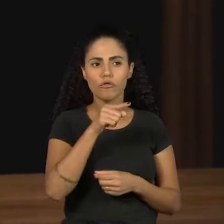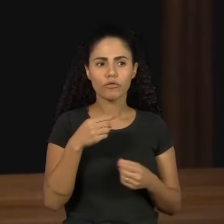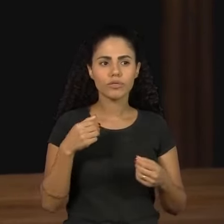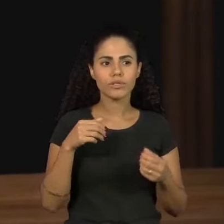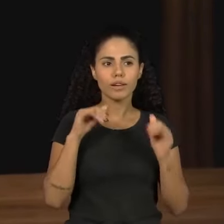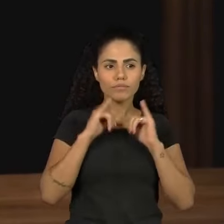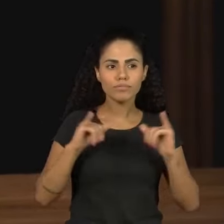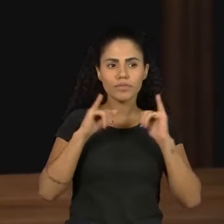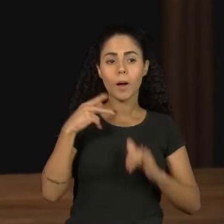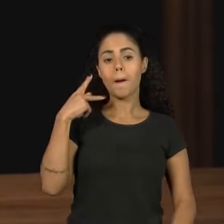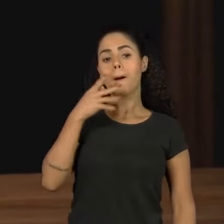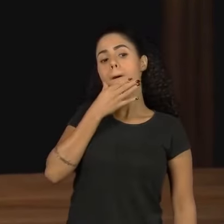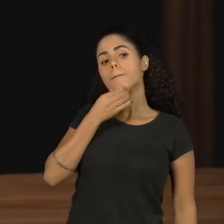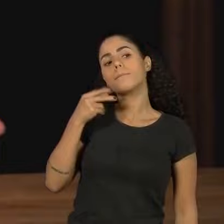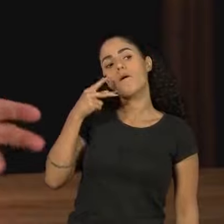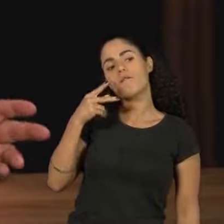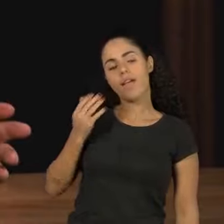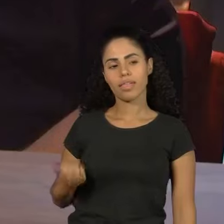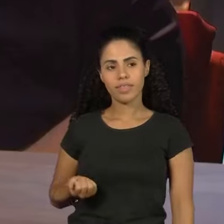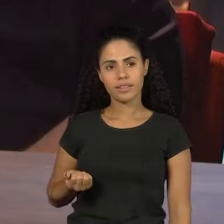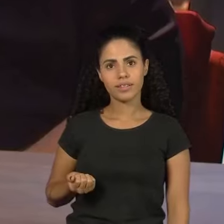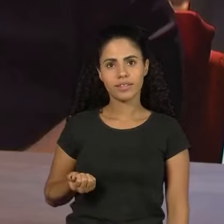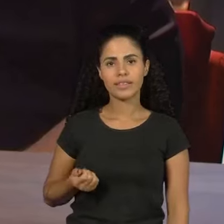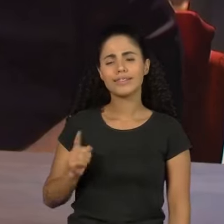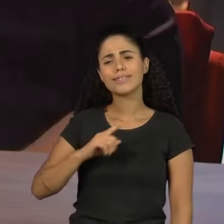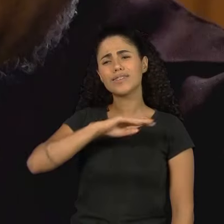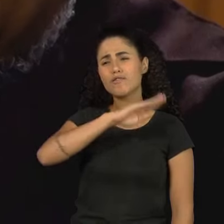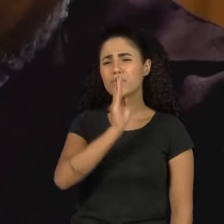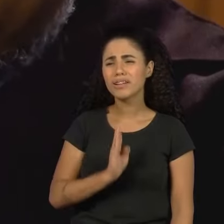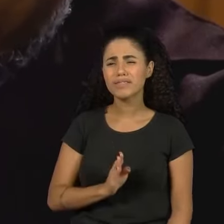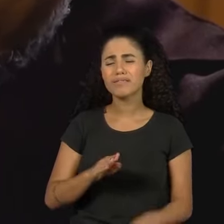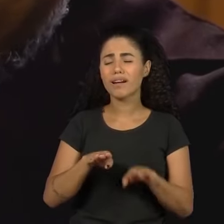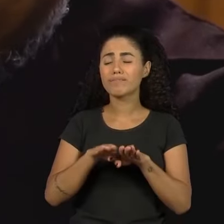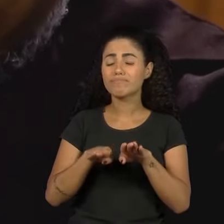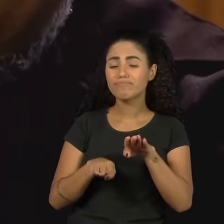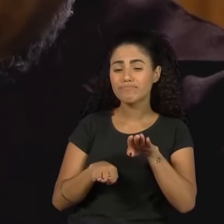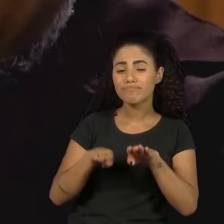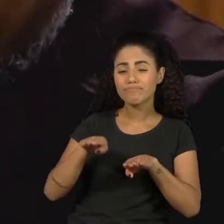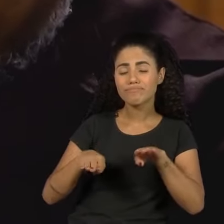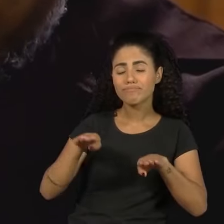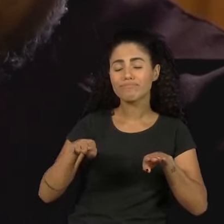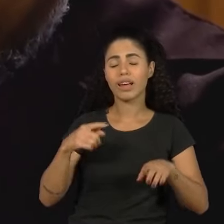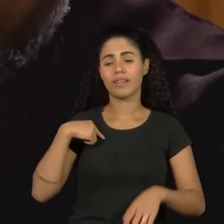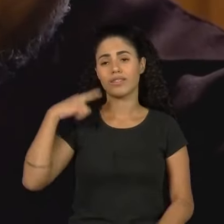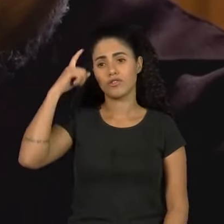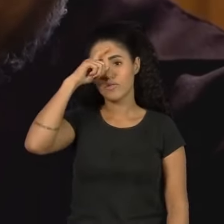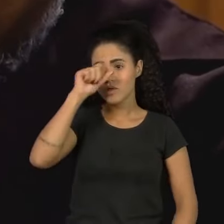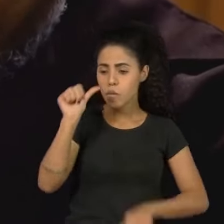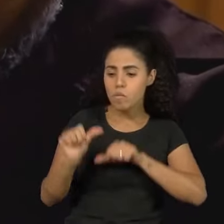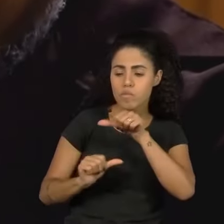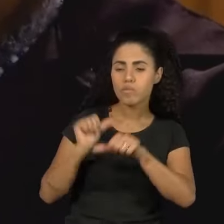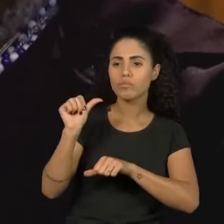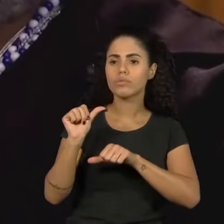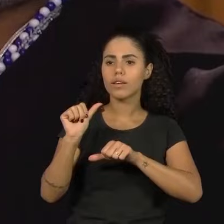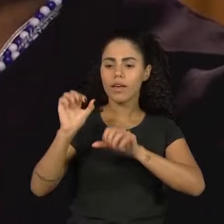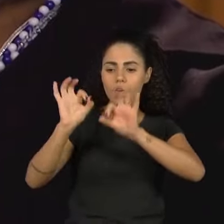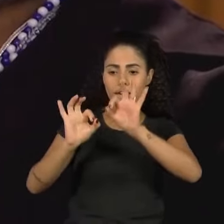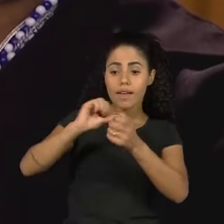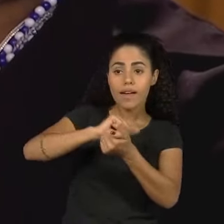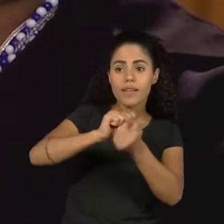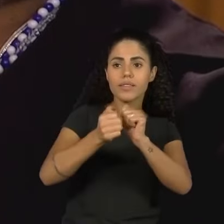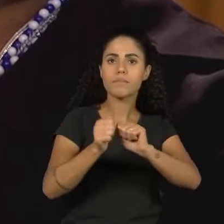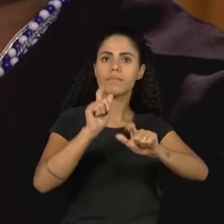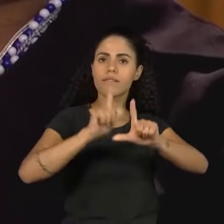ou Brasil tá patinando b Brasil tá patinando cara mas eu falo sobre isso eu mudei coisa da letra botei eh